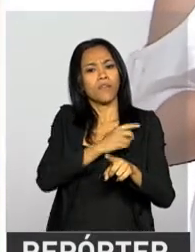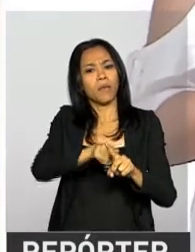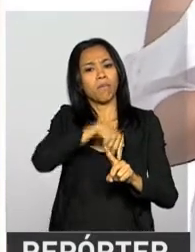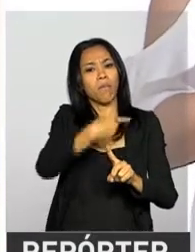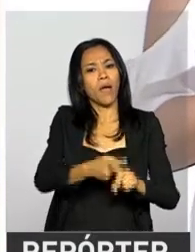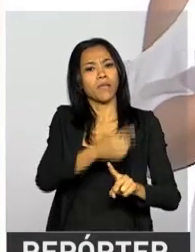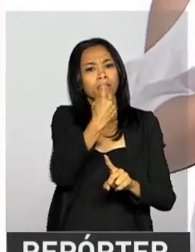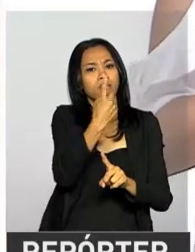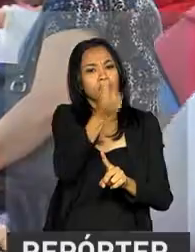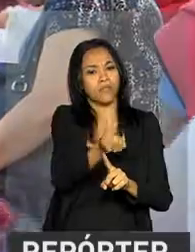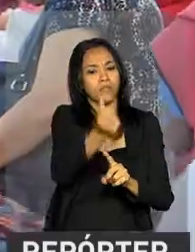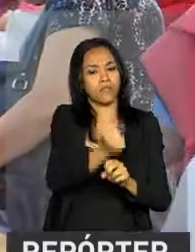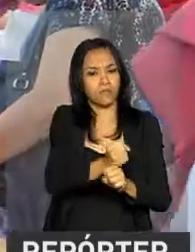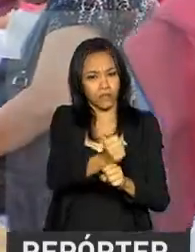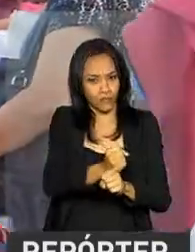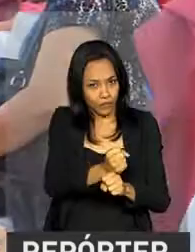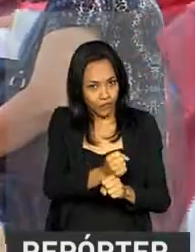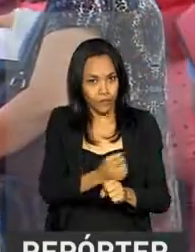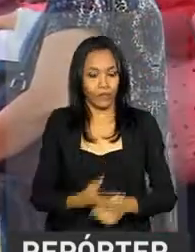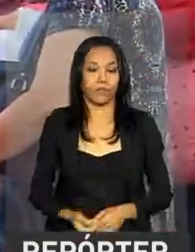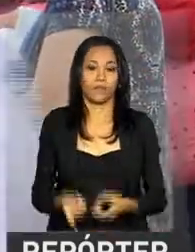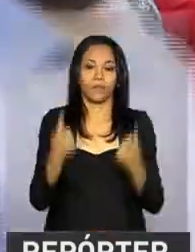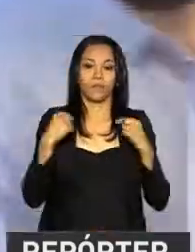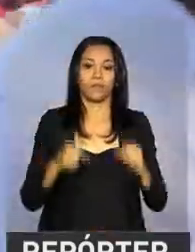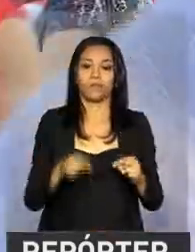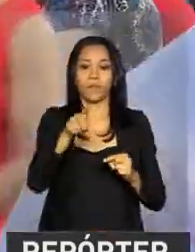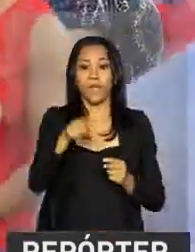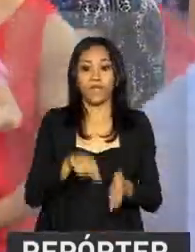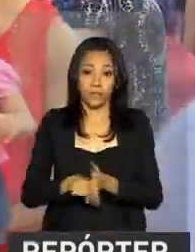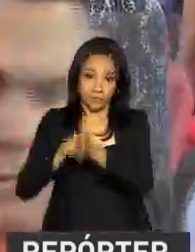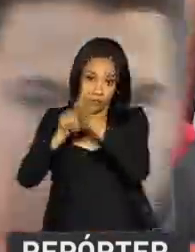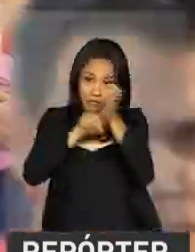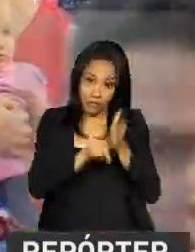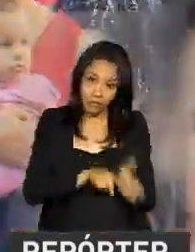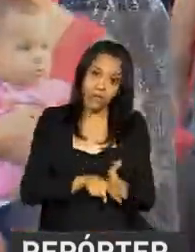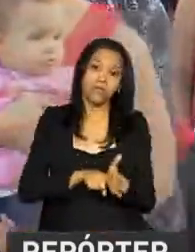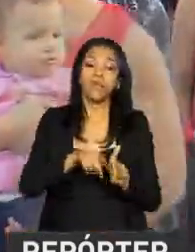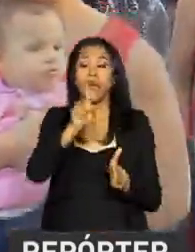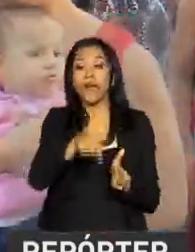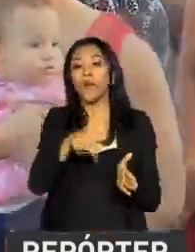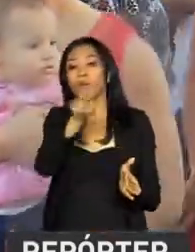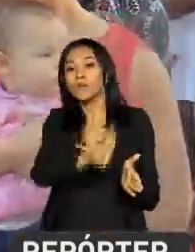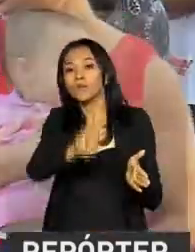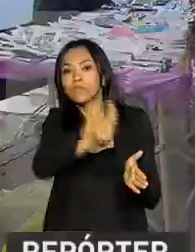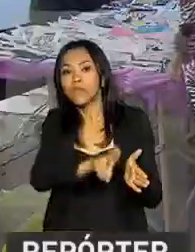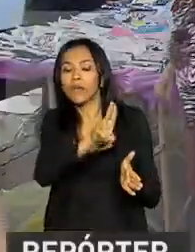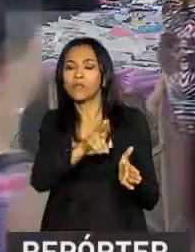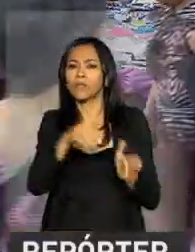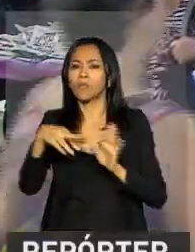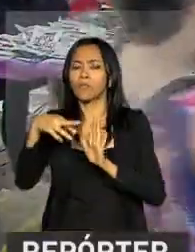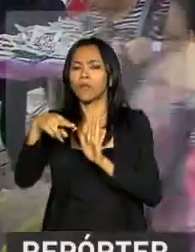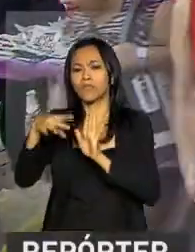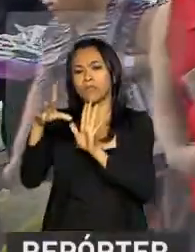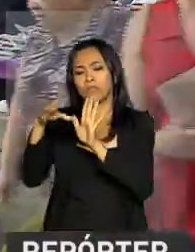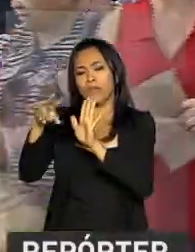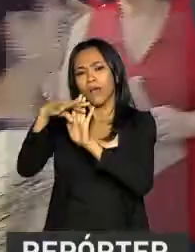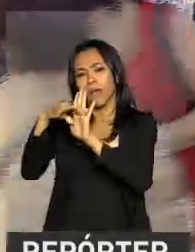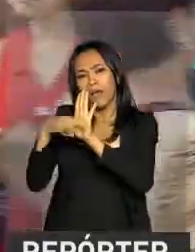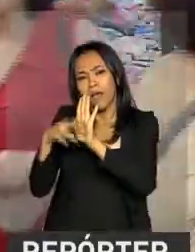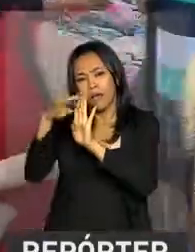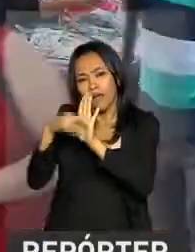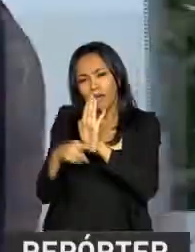16 anos as informações da tábua de mortalidade são usar mas como um dos parâmetros para determinar o fator